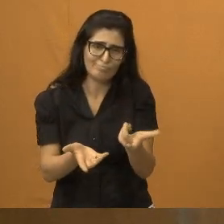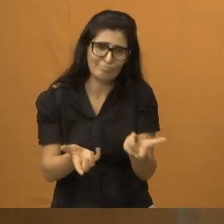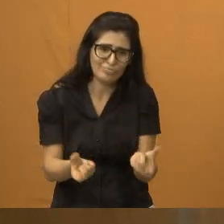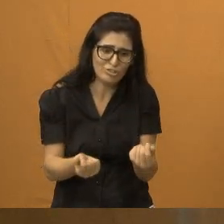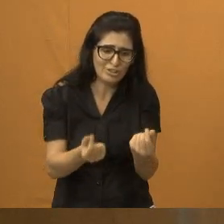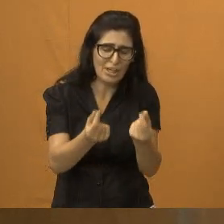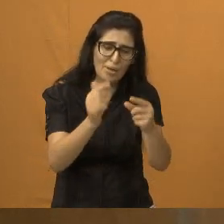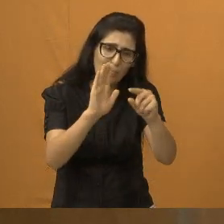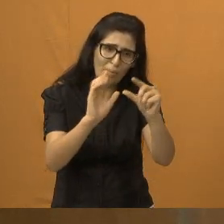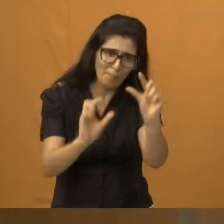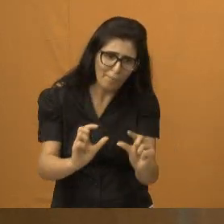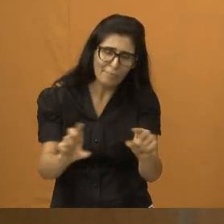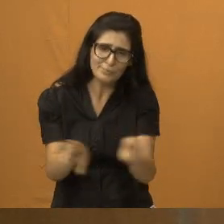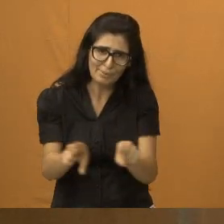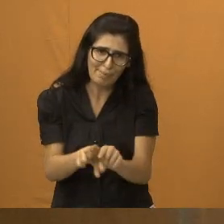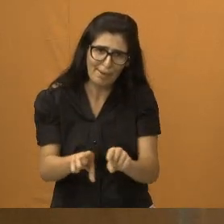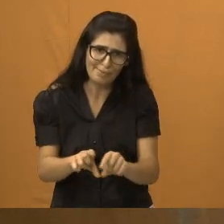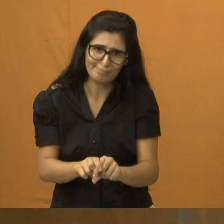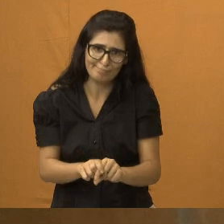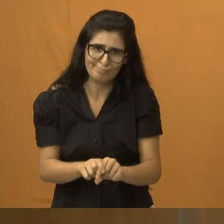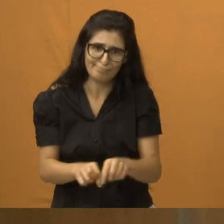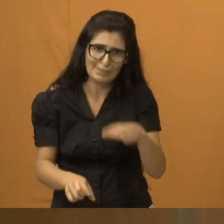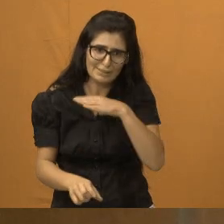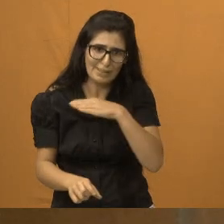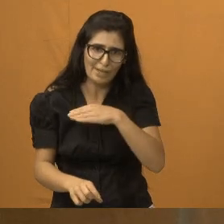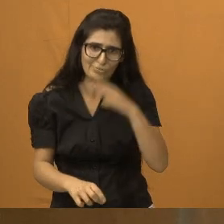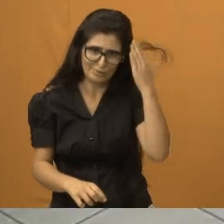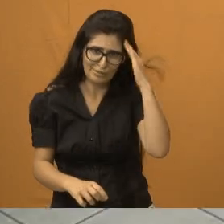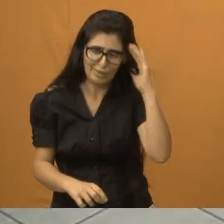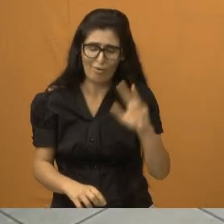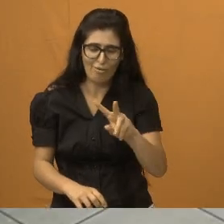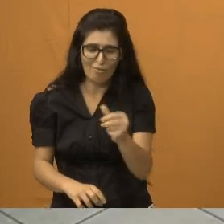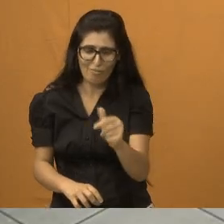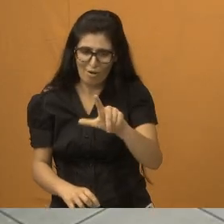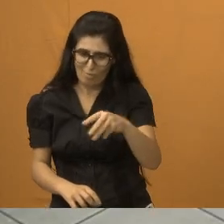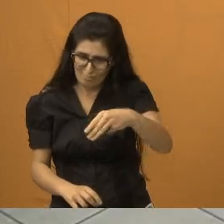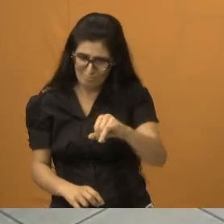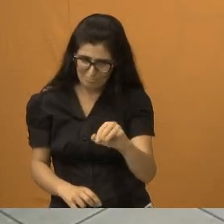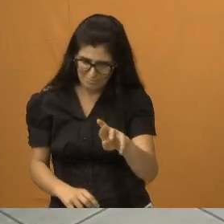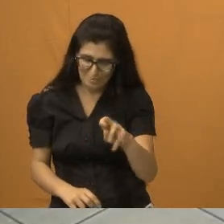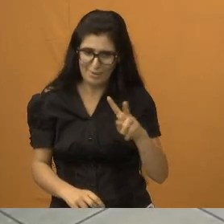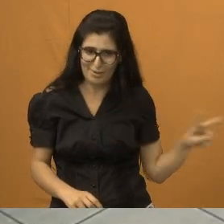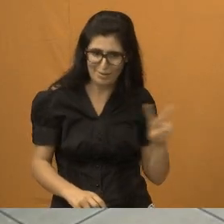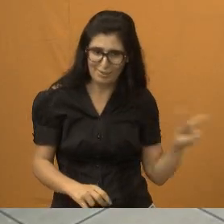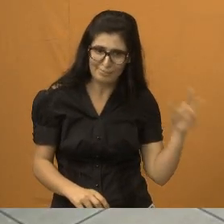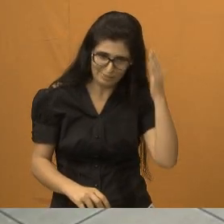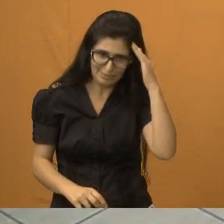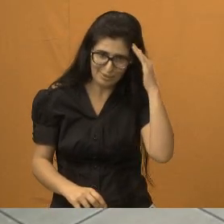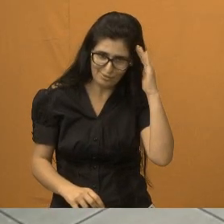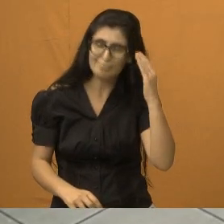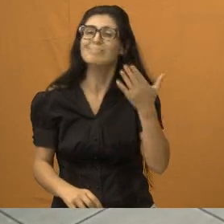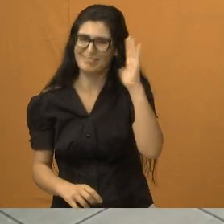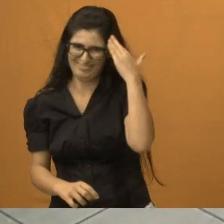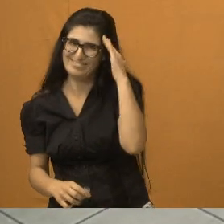para vocês. Tudo bem, Valmir? Tudo bem. Ok. Agora eu queria deixar aqui,